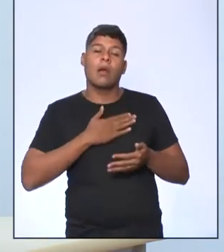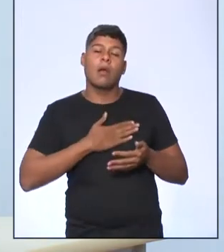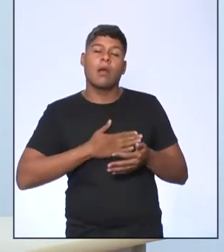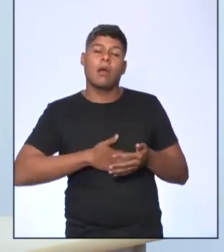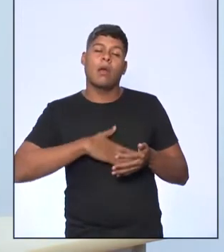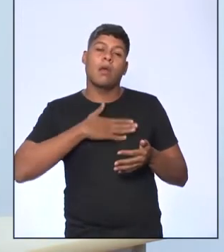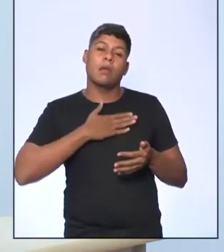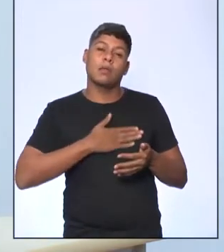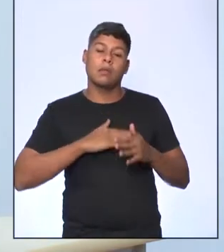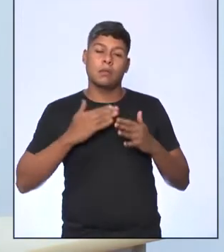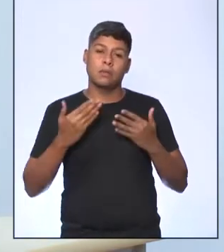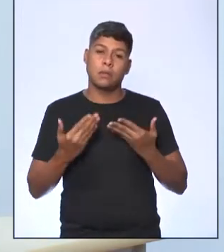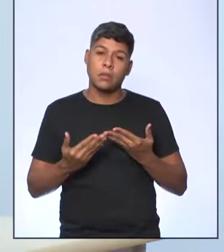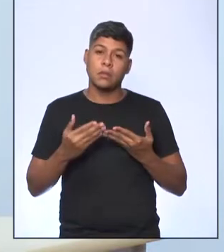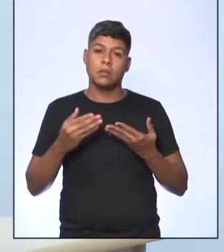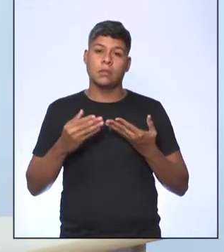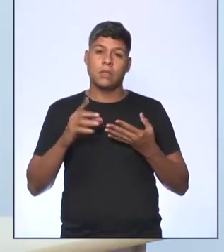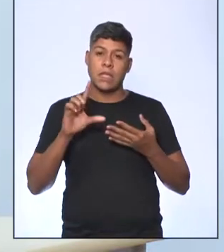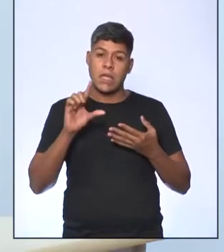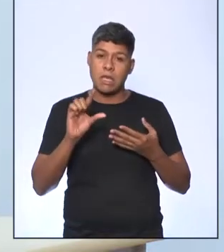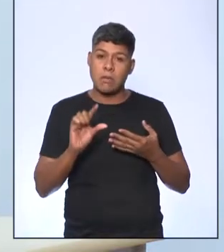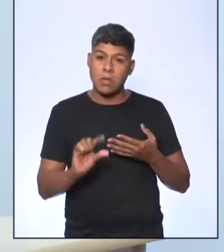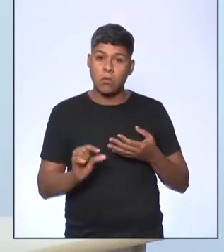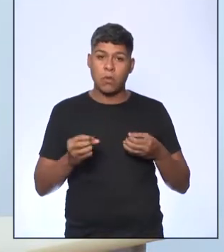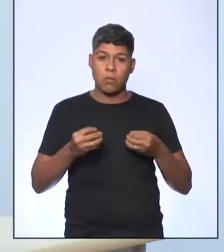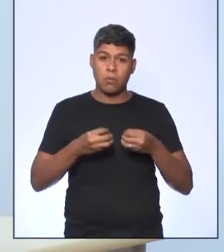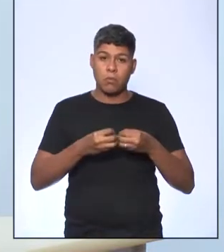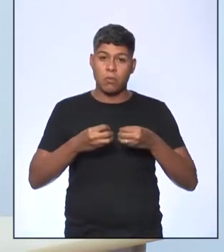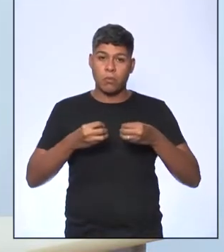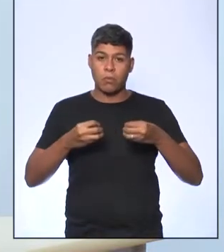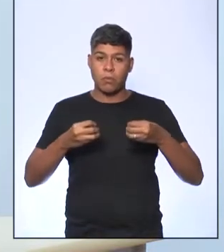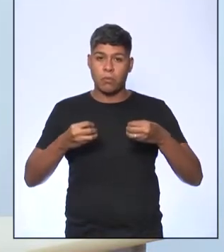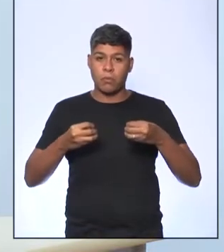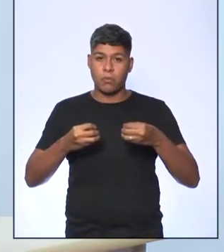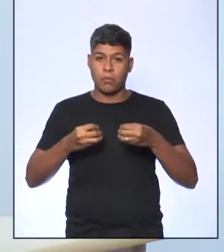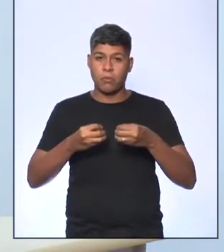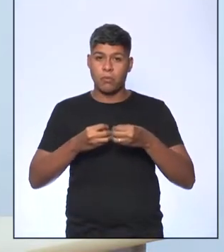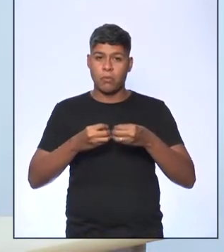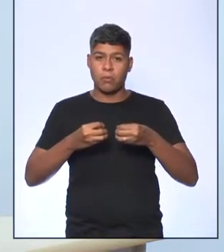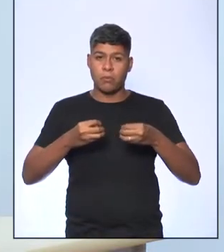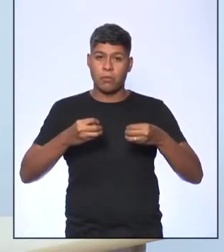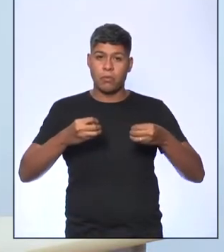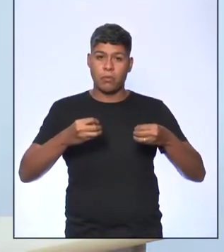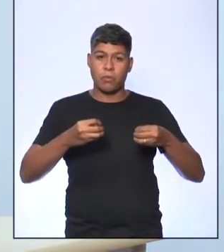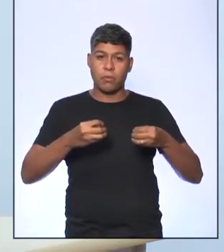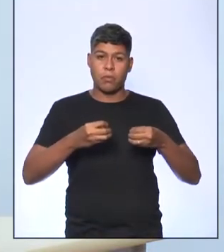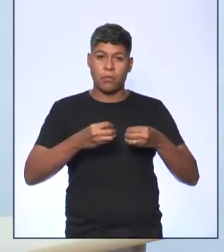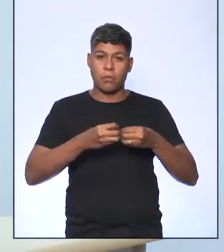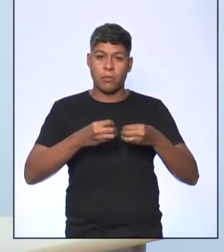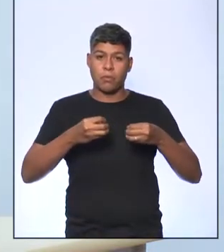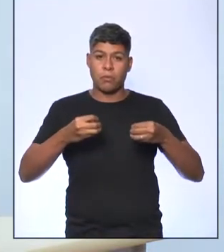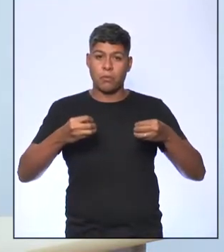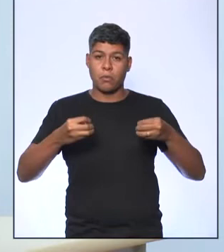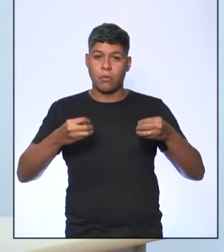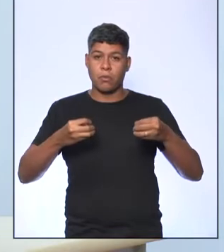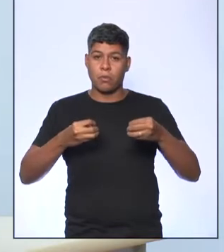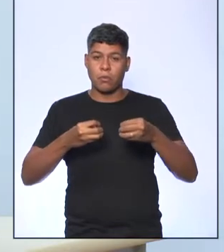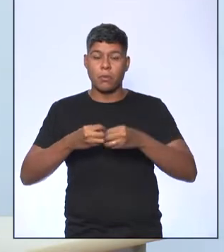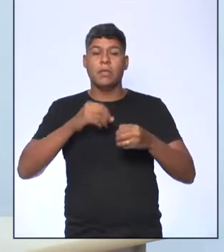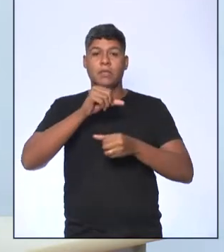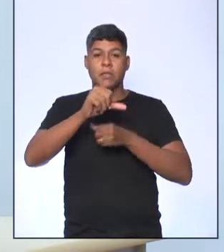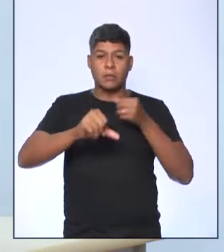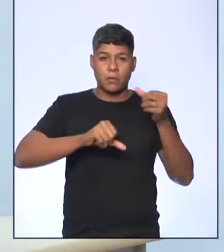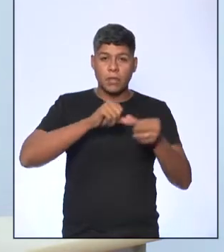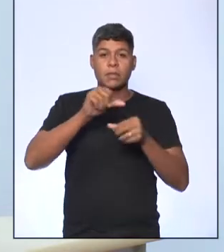lentas. Então, diminui as colisões. Então, a velocidade acaba sendo diminuída, a minha transformação fica também